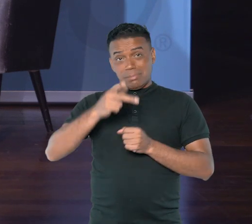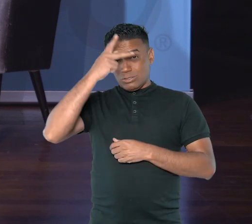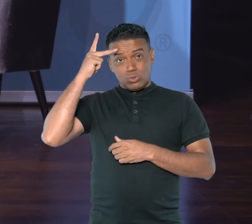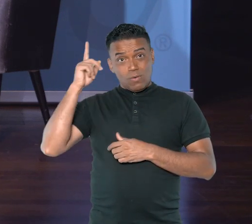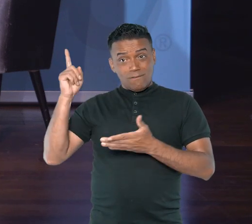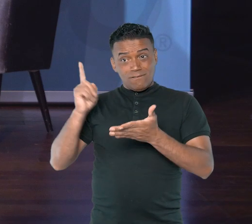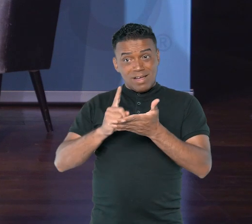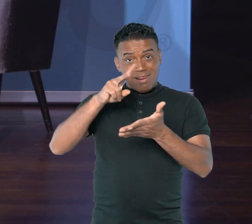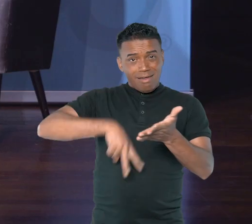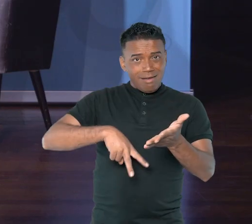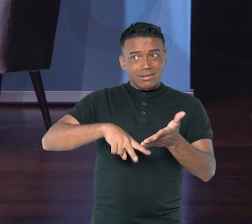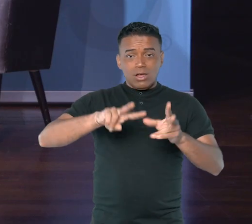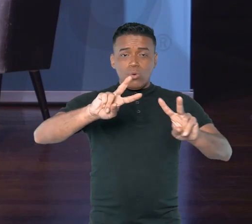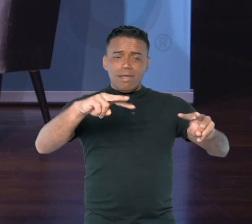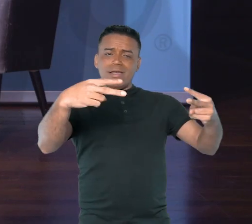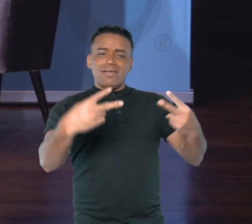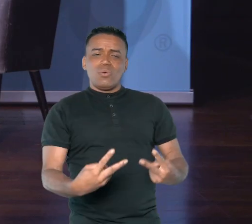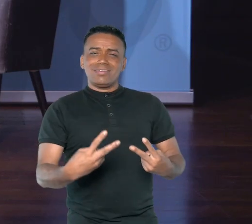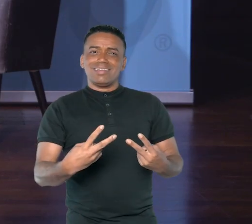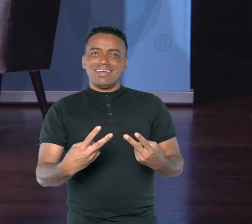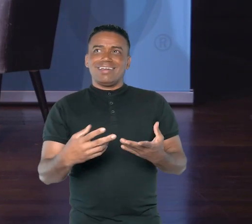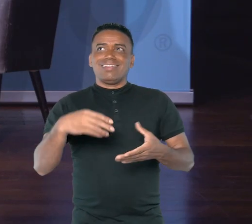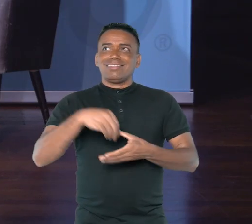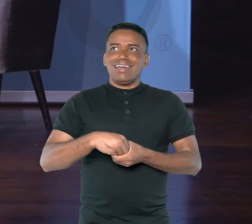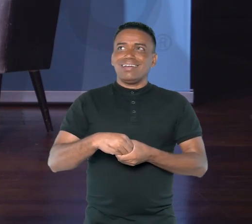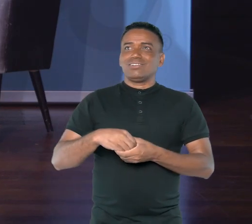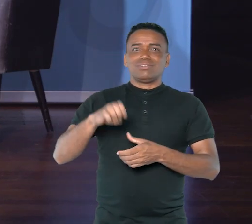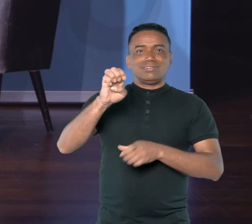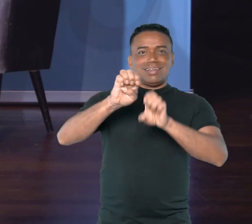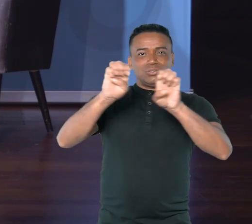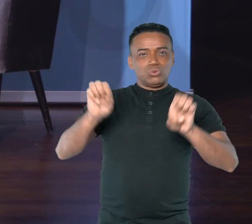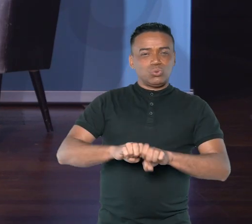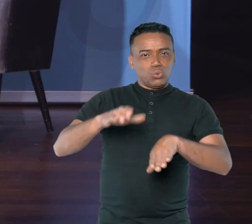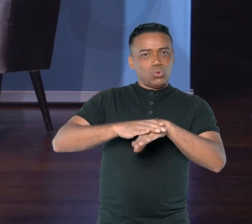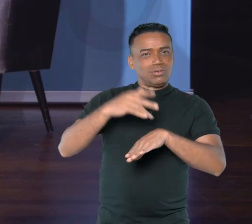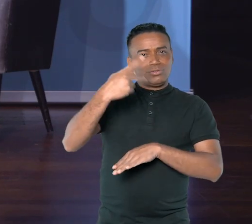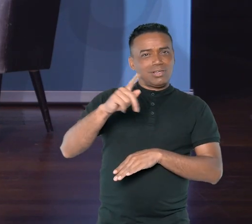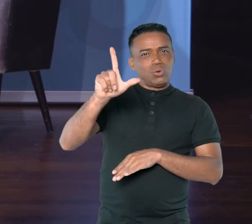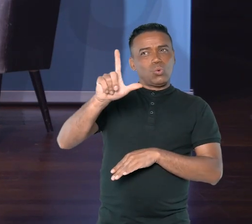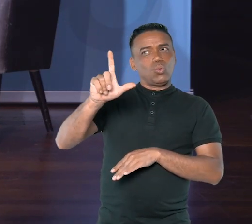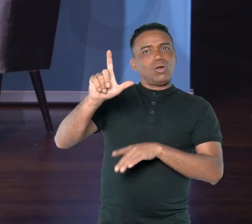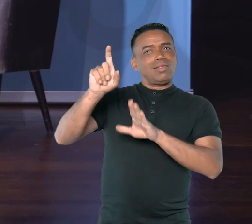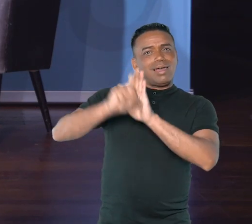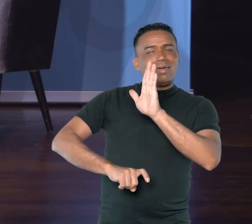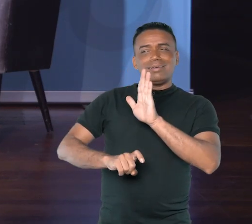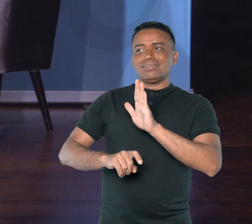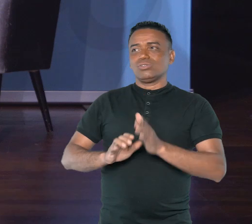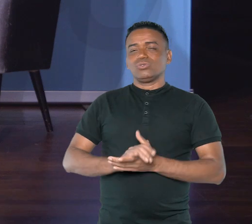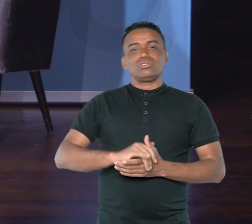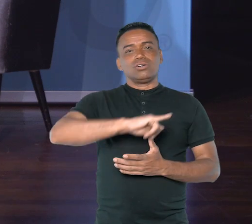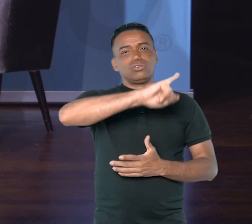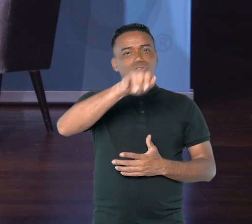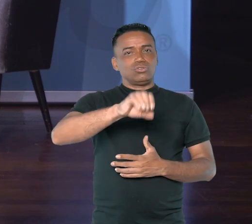também, de se reconhecer na sua literatura. Tipo, isso já aconteceu comigo? Aquela Josane que